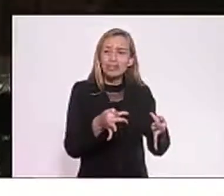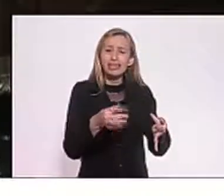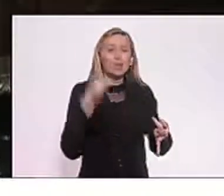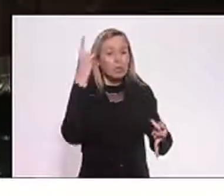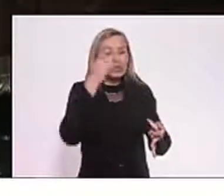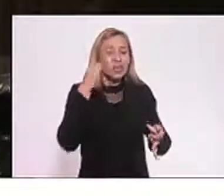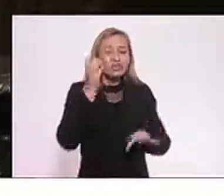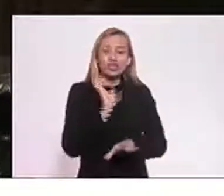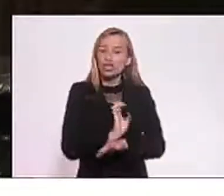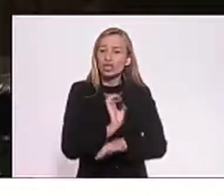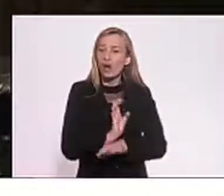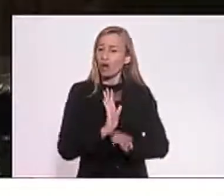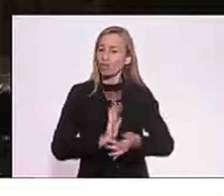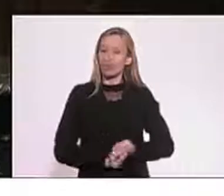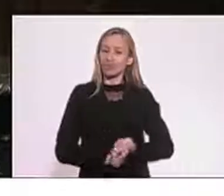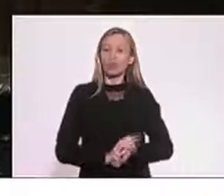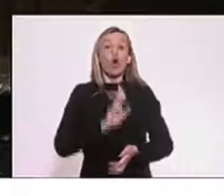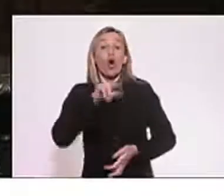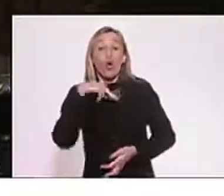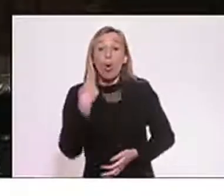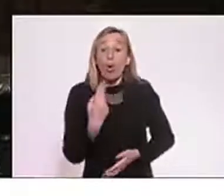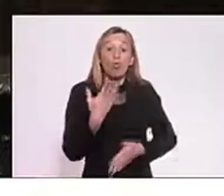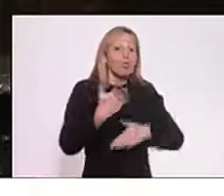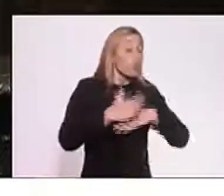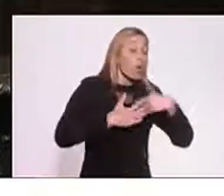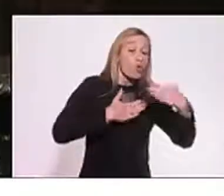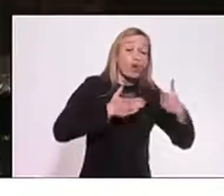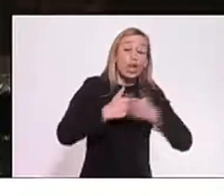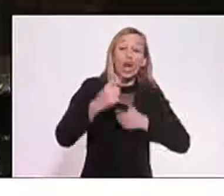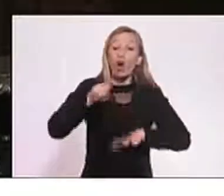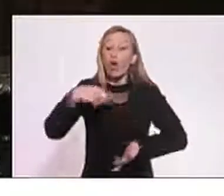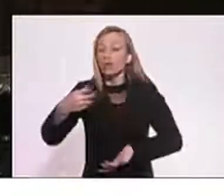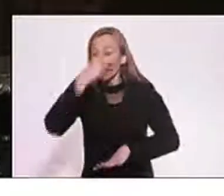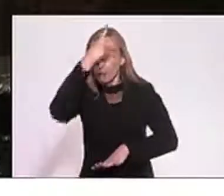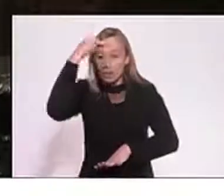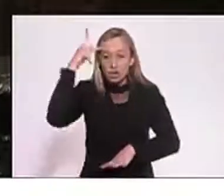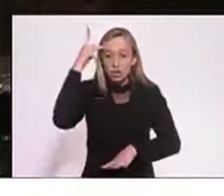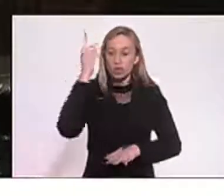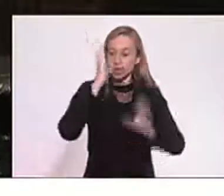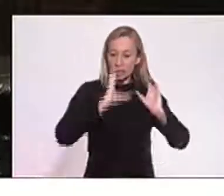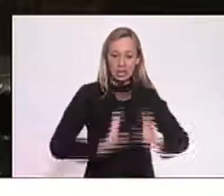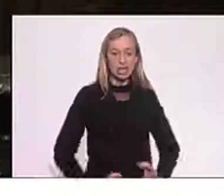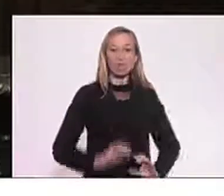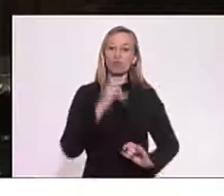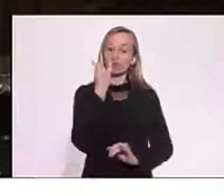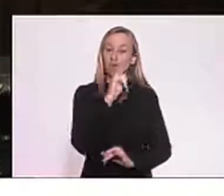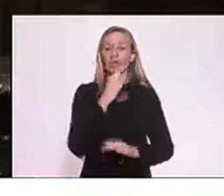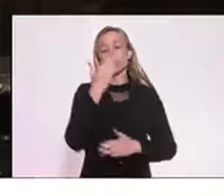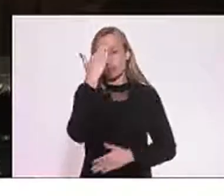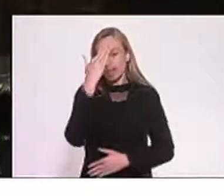ou, quiçá, com qualquer um cidadão fluminense. Muito obrigado, senhor presidente.